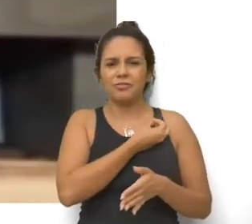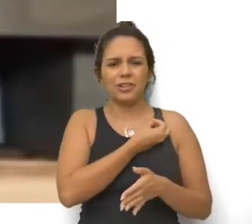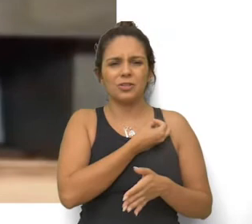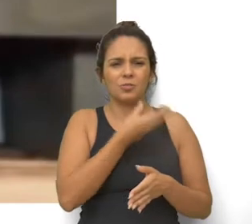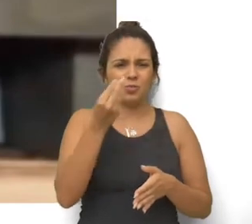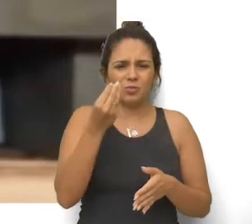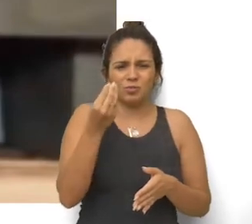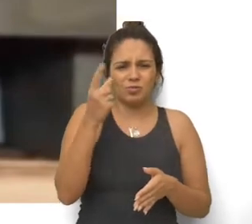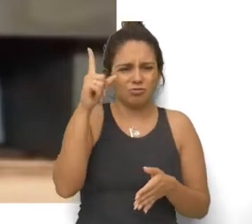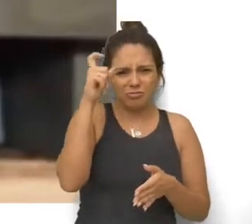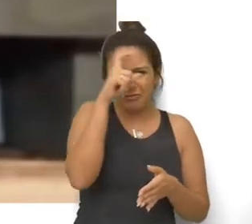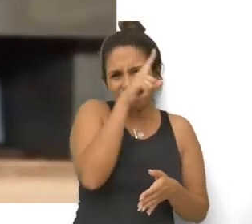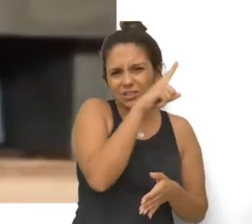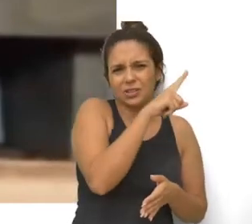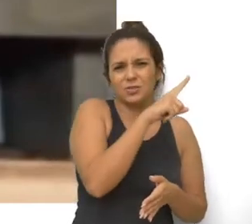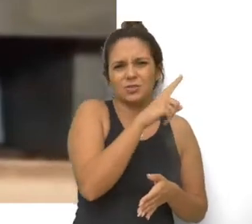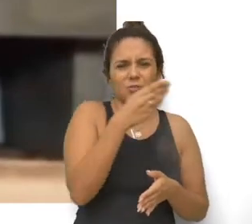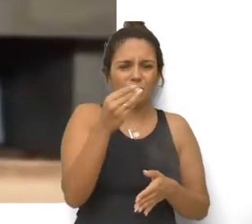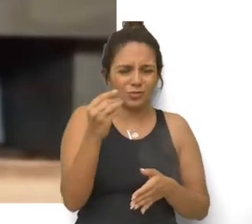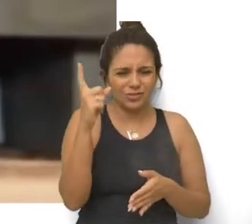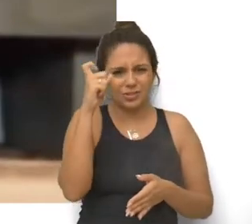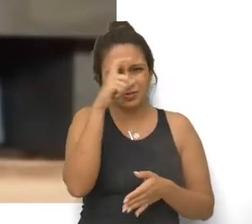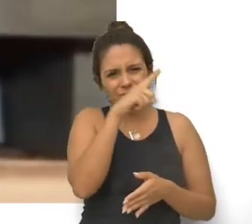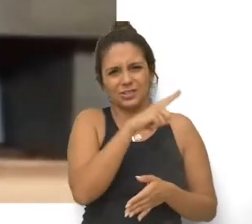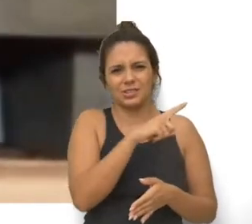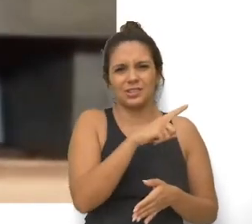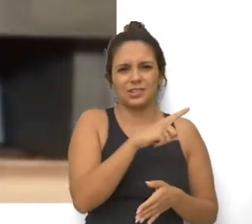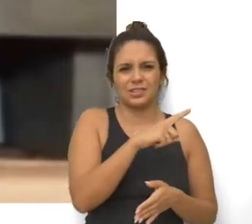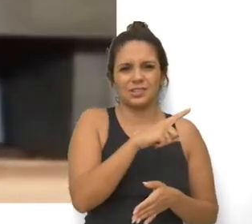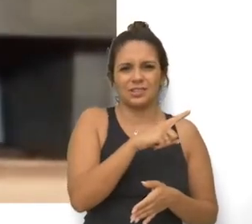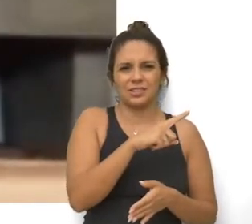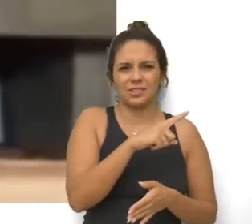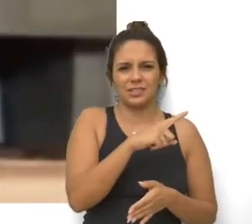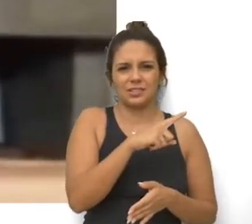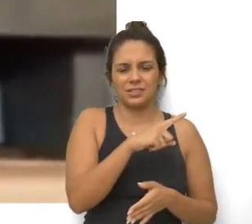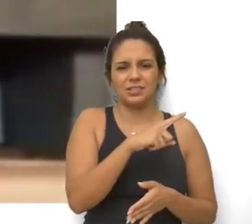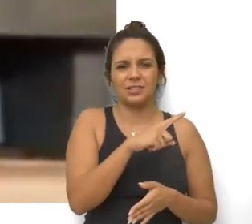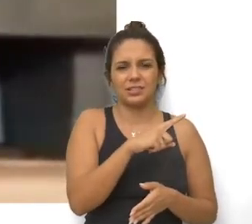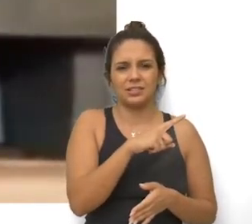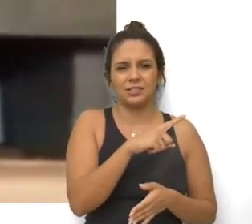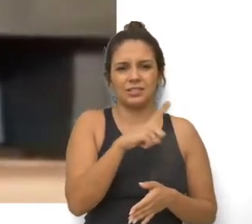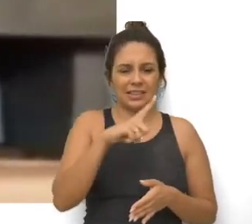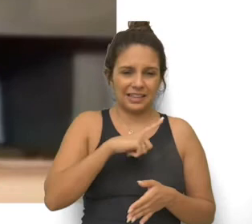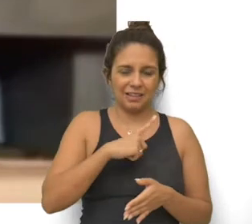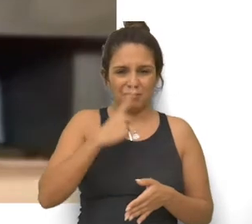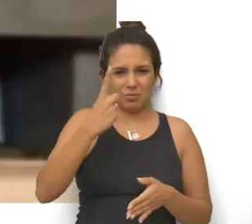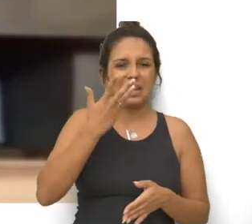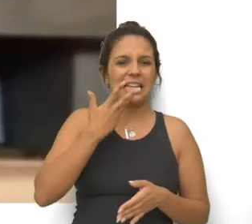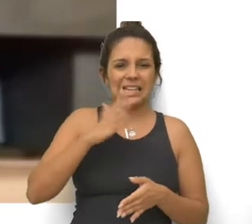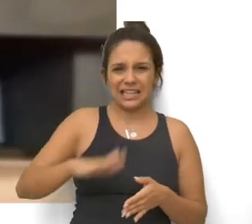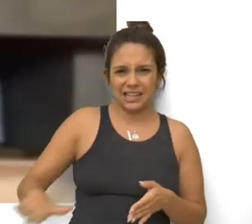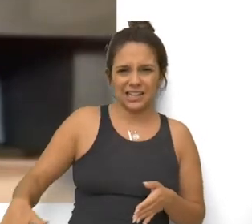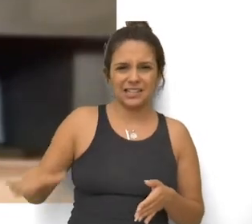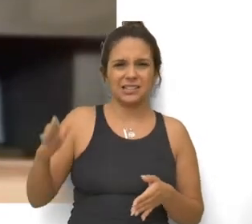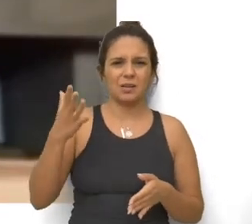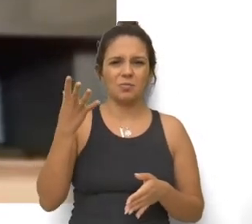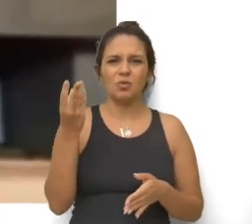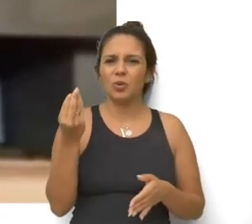muito difícil, com várias dificuldades. Ela era quase que uma sobrevivente. Ela teve uma infância